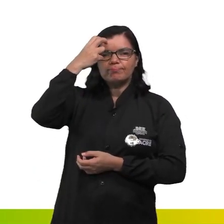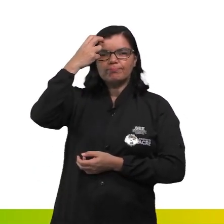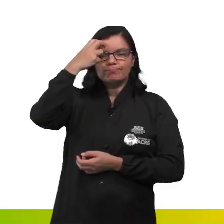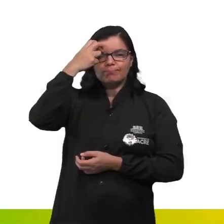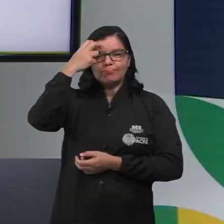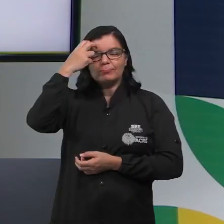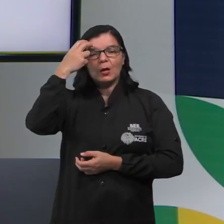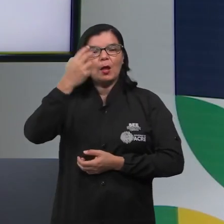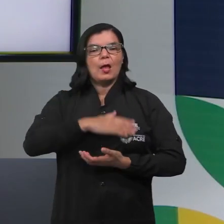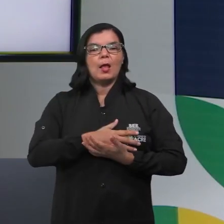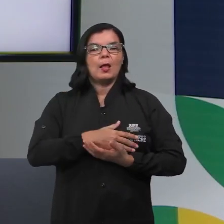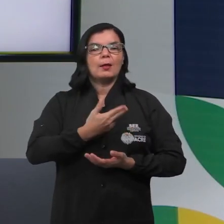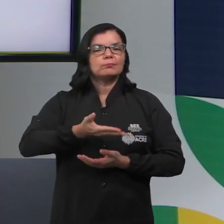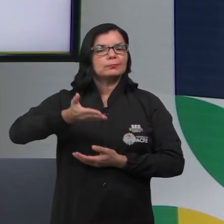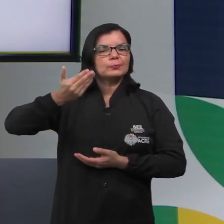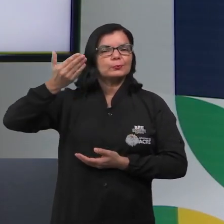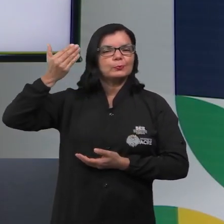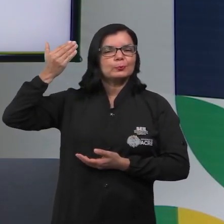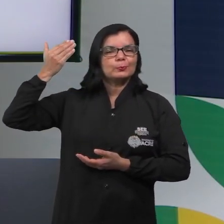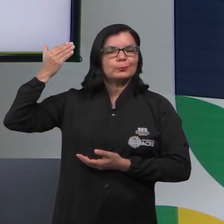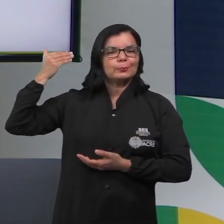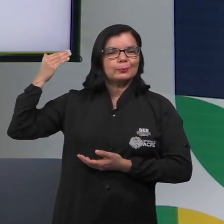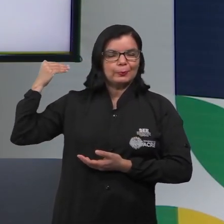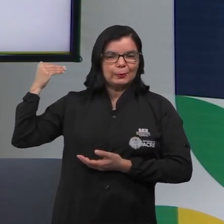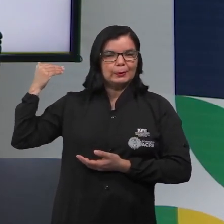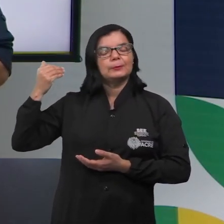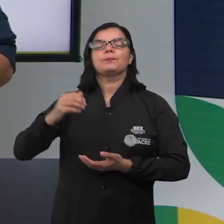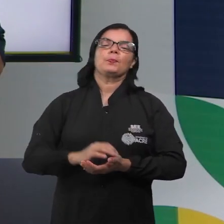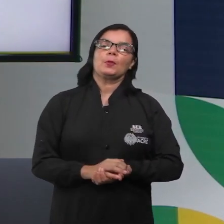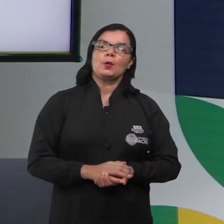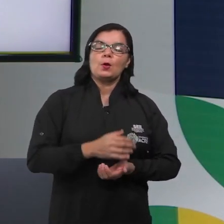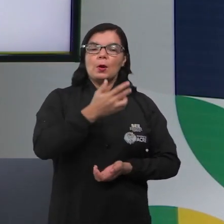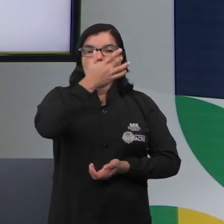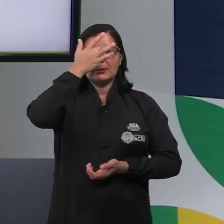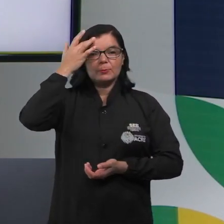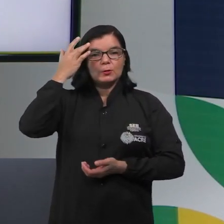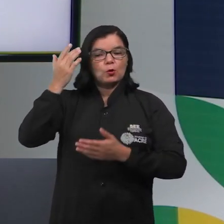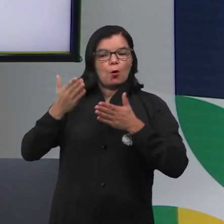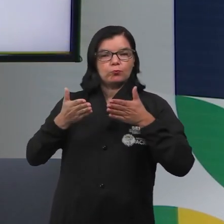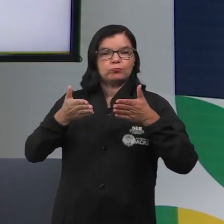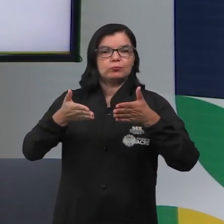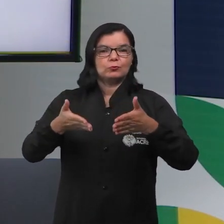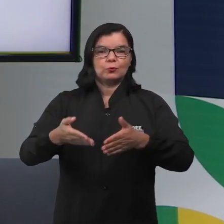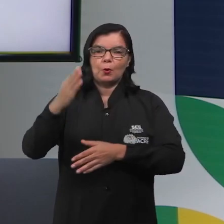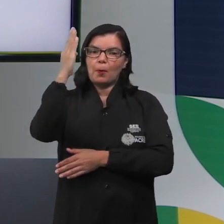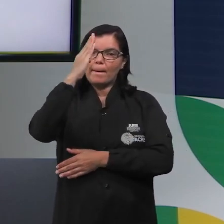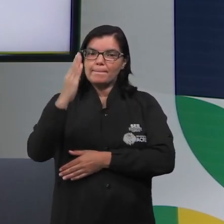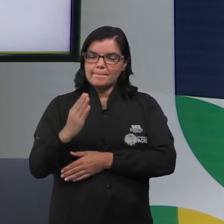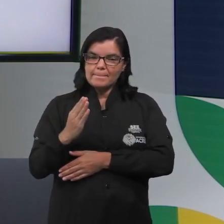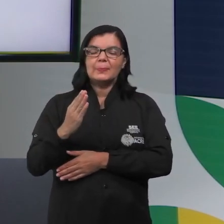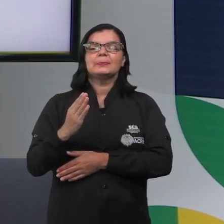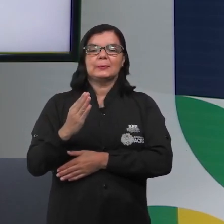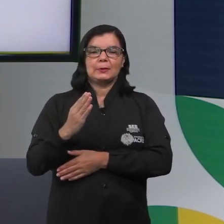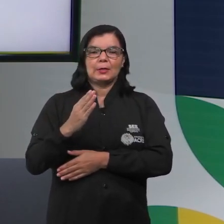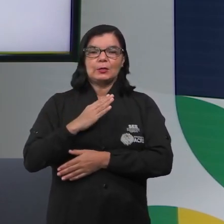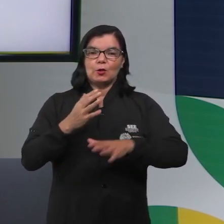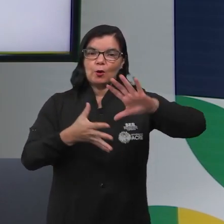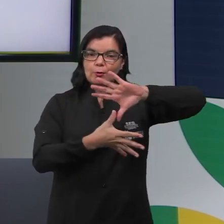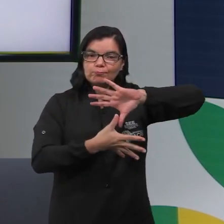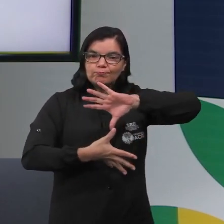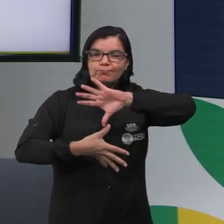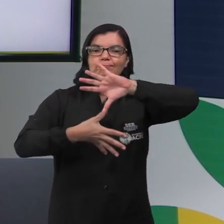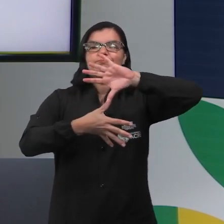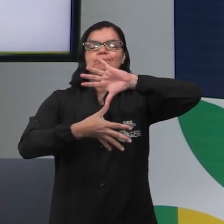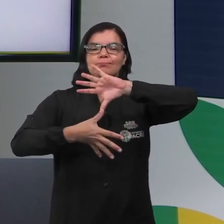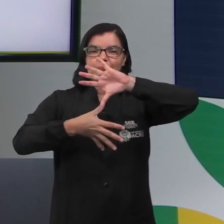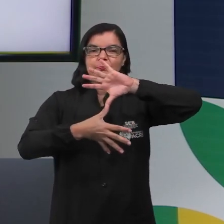é histórica. É histórica. No passado, quando os colonizadores chegam ao Brasil, chegam à América,